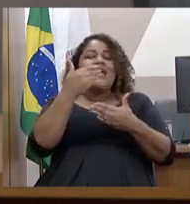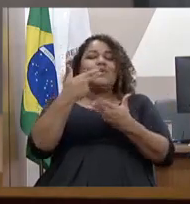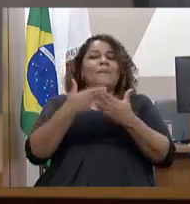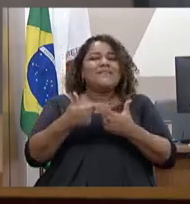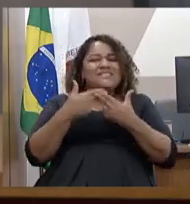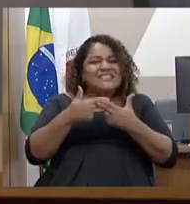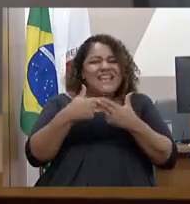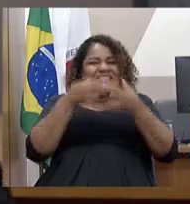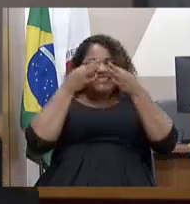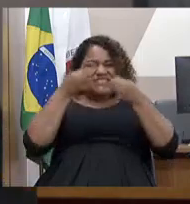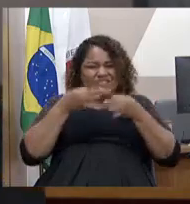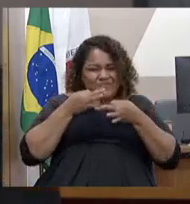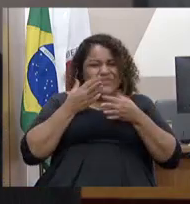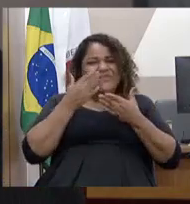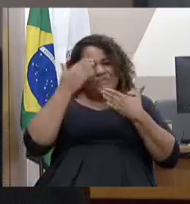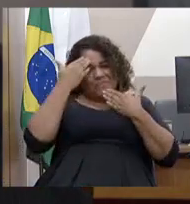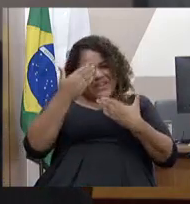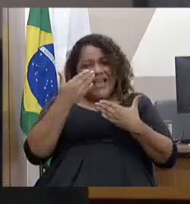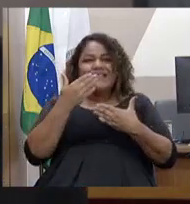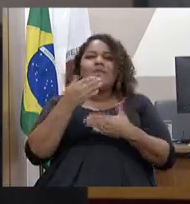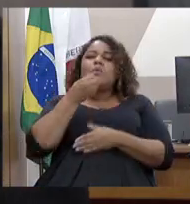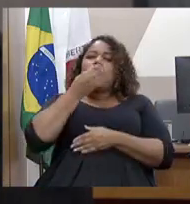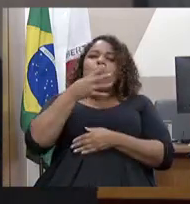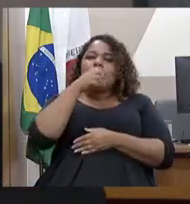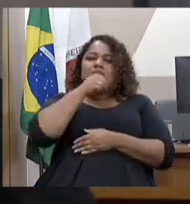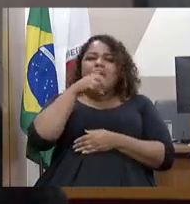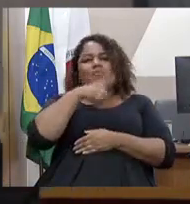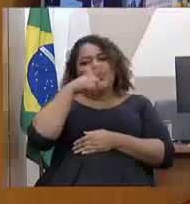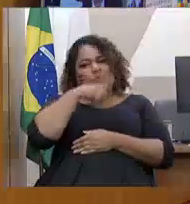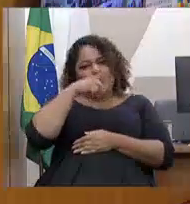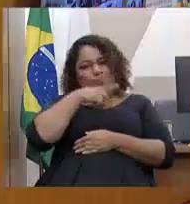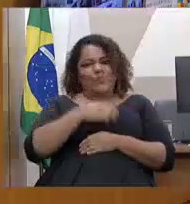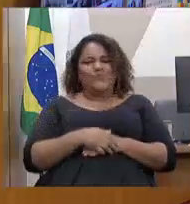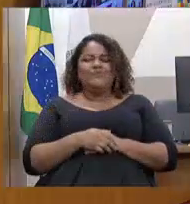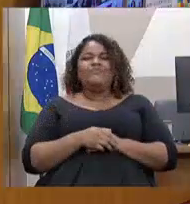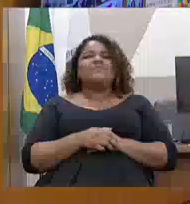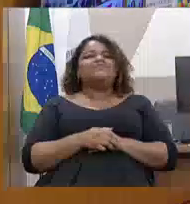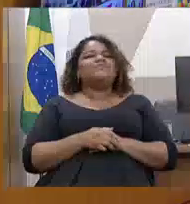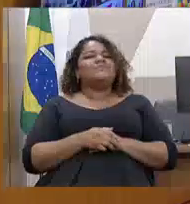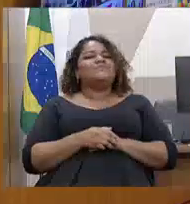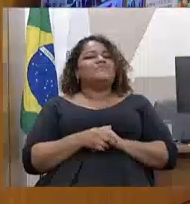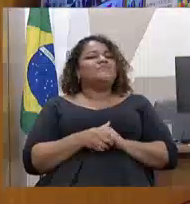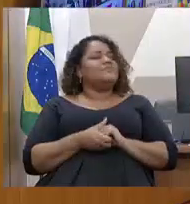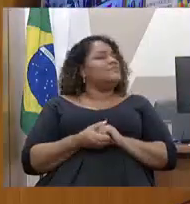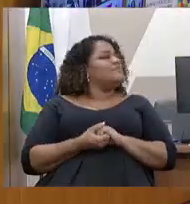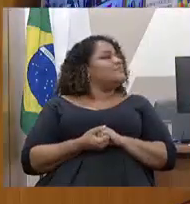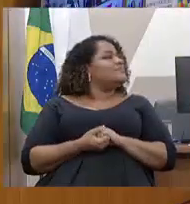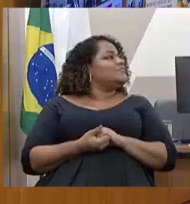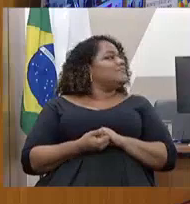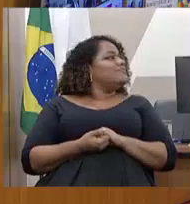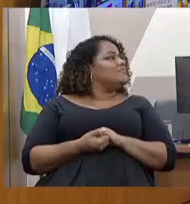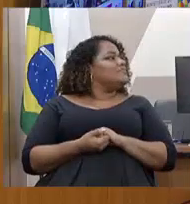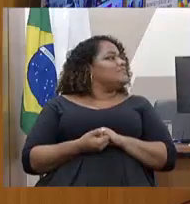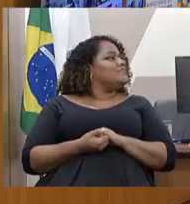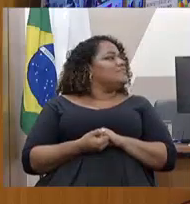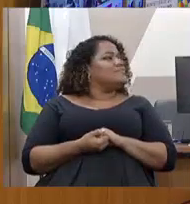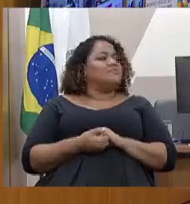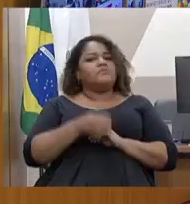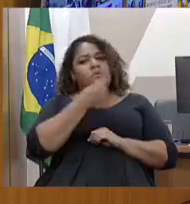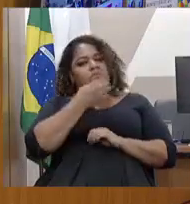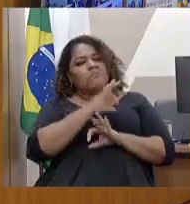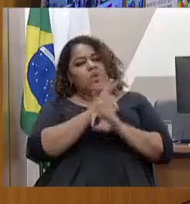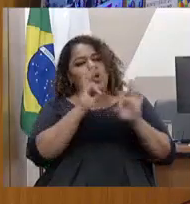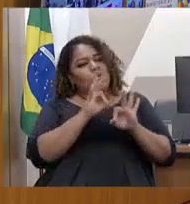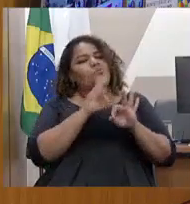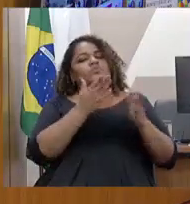me ouvido Muito obrigado Tenhamos um ótimo final de semana muito obrigado Marcelo muito bom passar a palavra agora